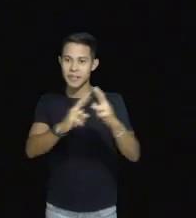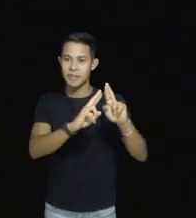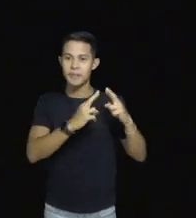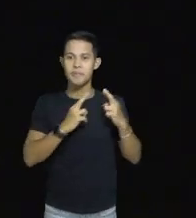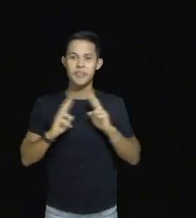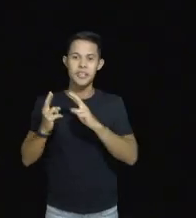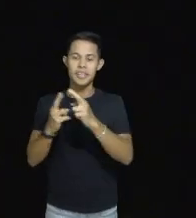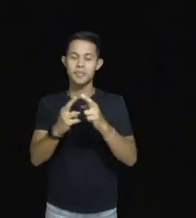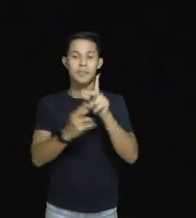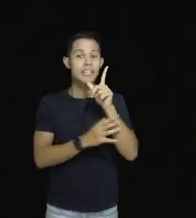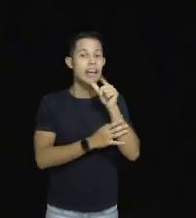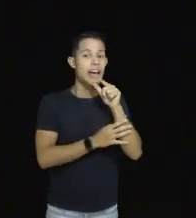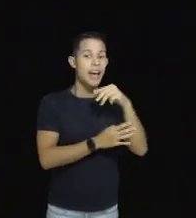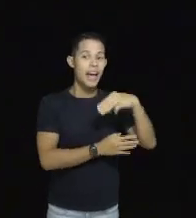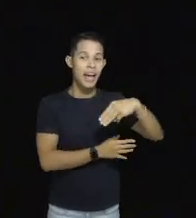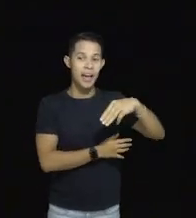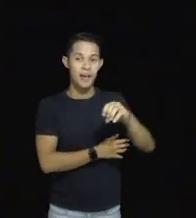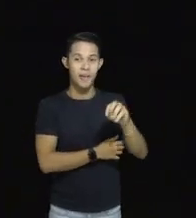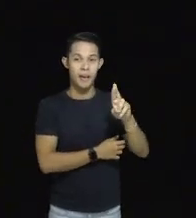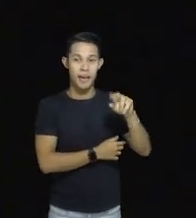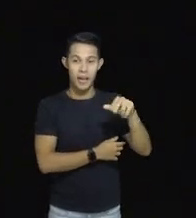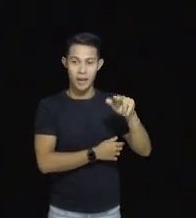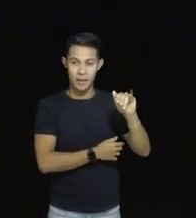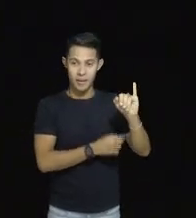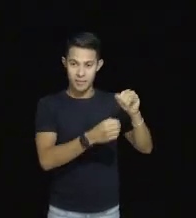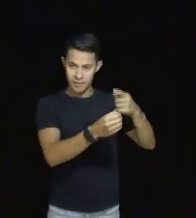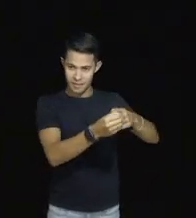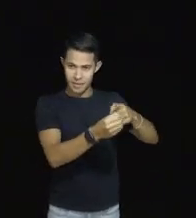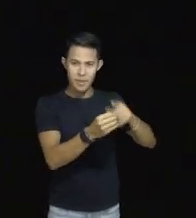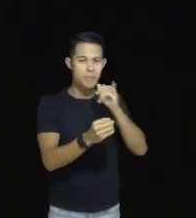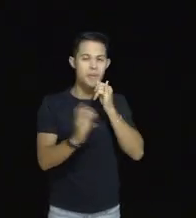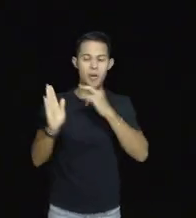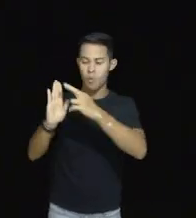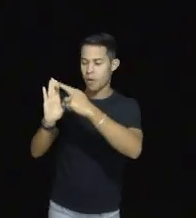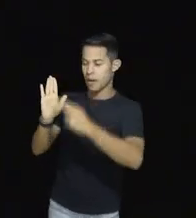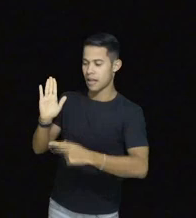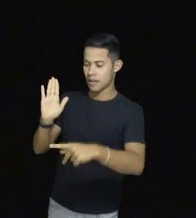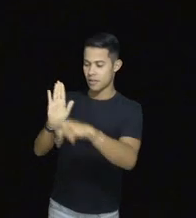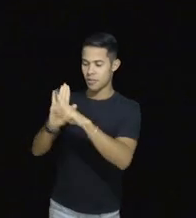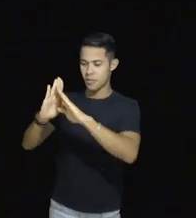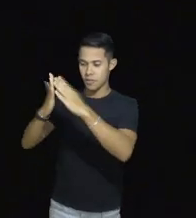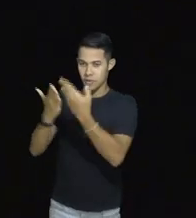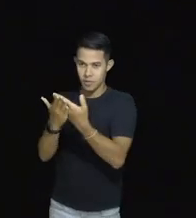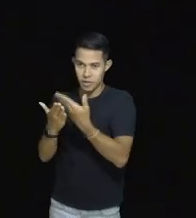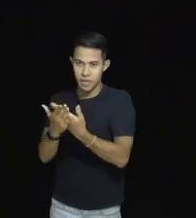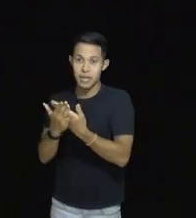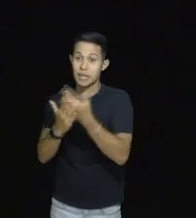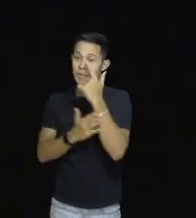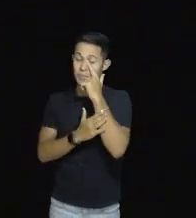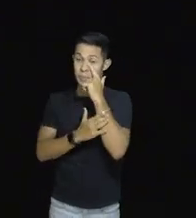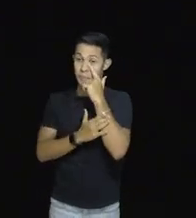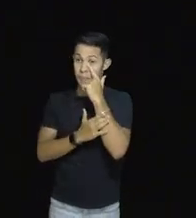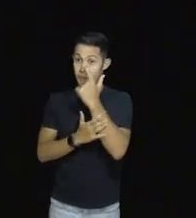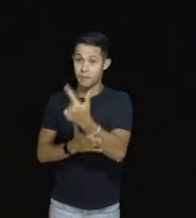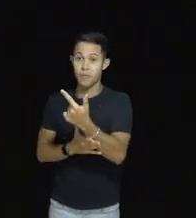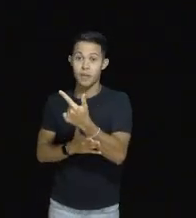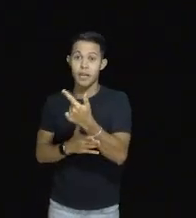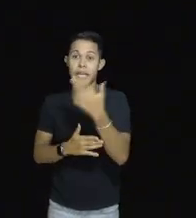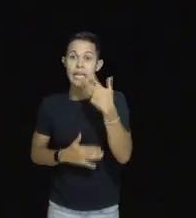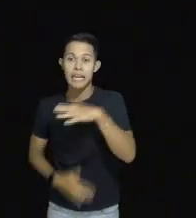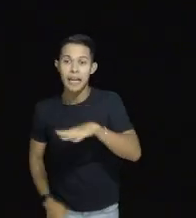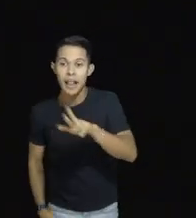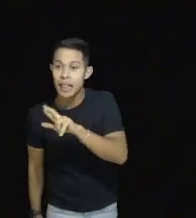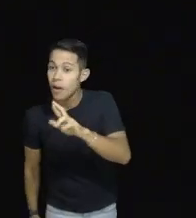gente está feliz hoje porque, quando a gente vê um relatório vindo da escola, e que já não diz mais que a criança tinha preguiça, e a